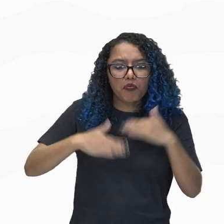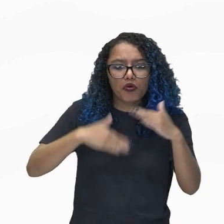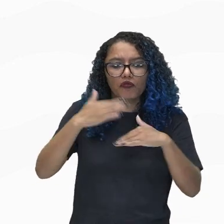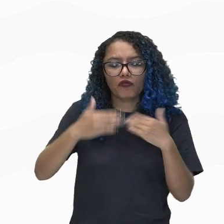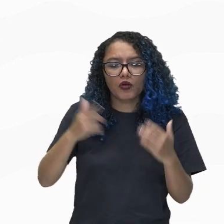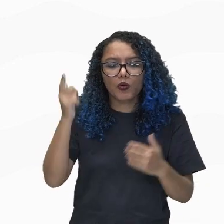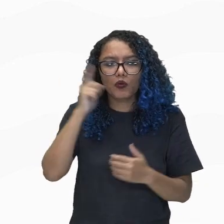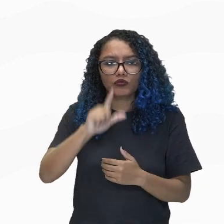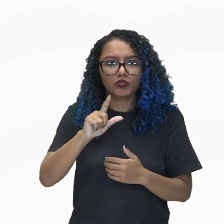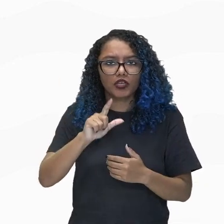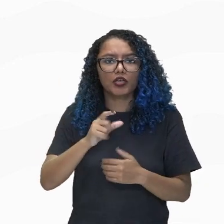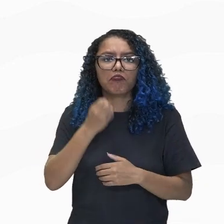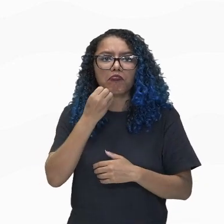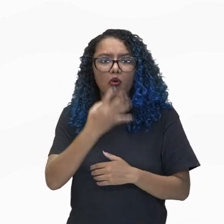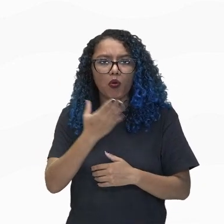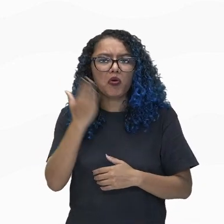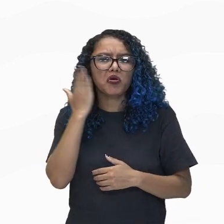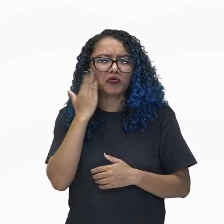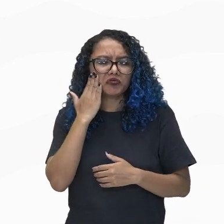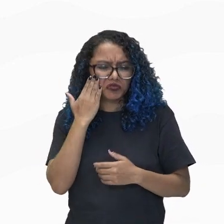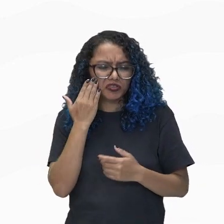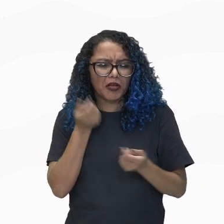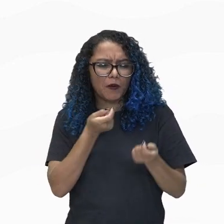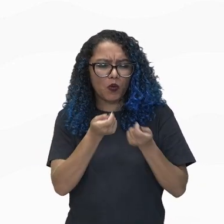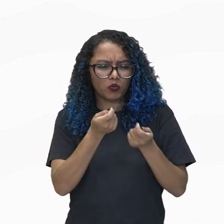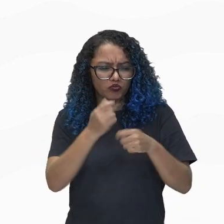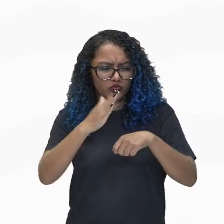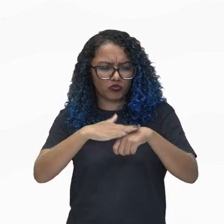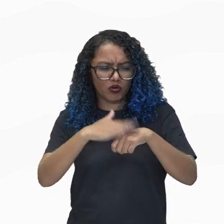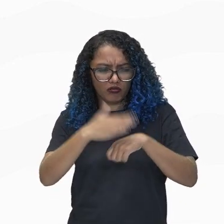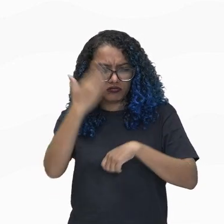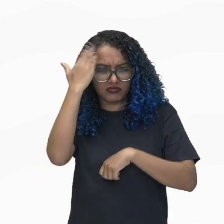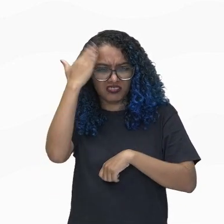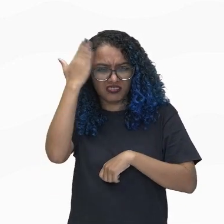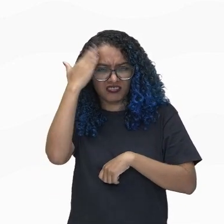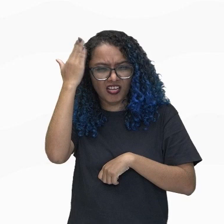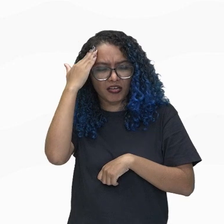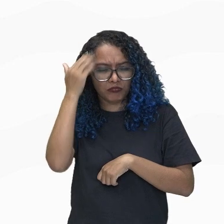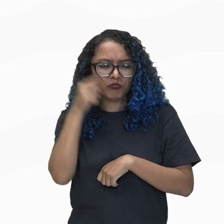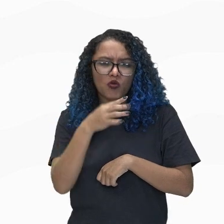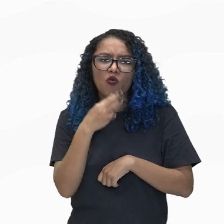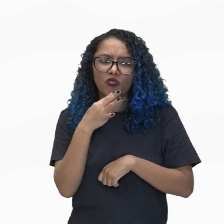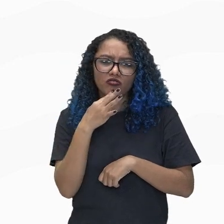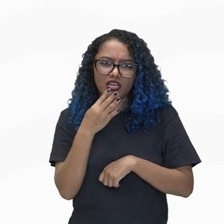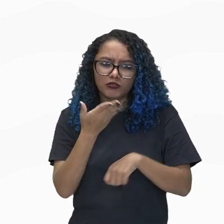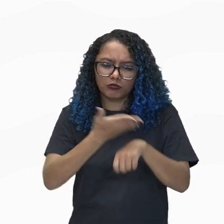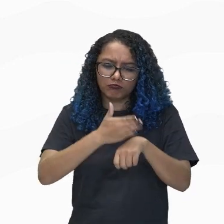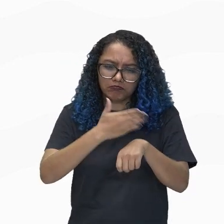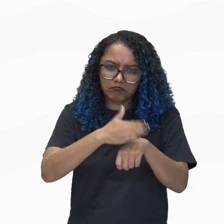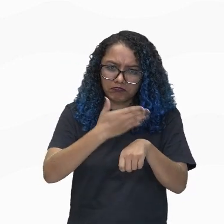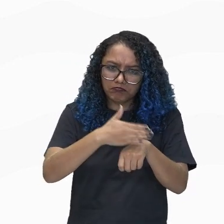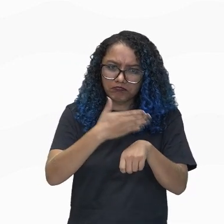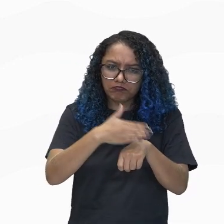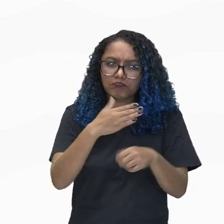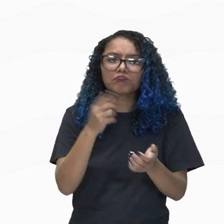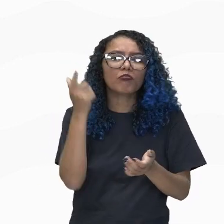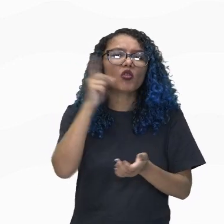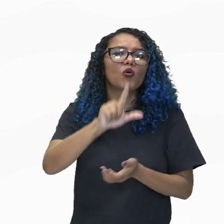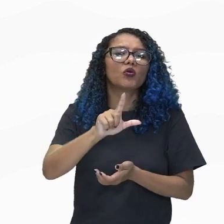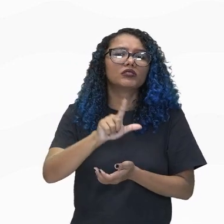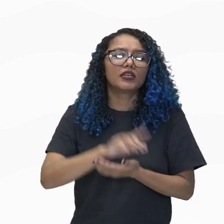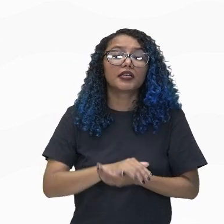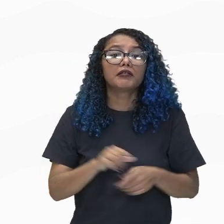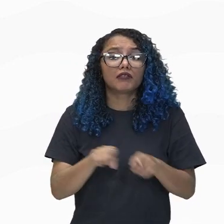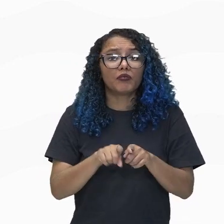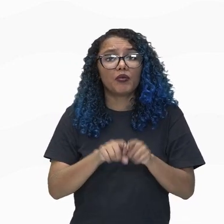de destreza, ou seja, eu sei, eu tenho habilidade para fazer tal coisa. Essa palavra, muitas vezes, ela também é usada no